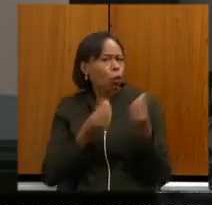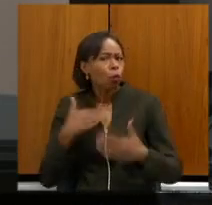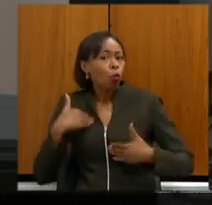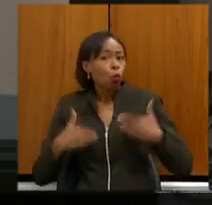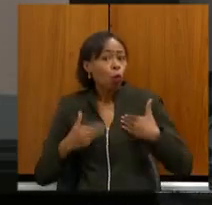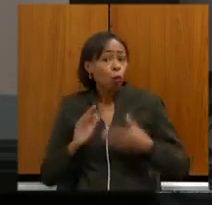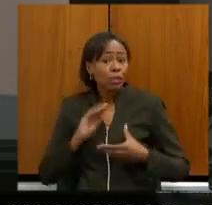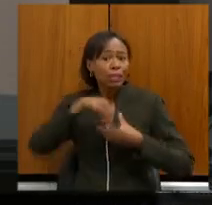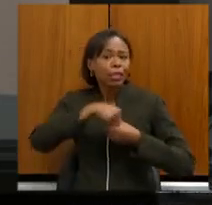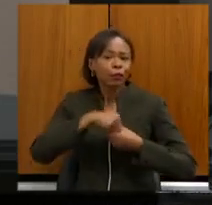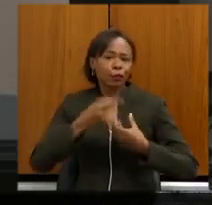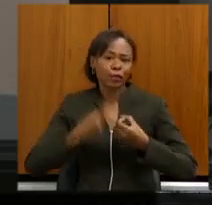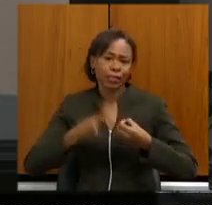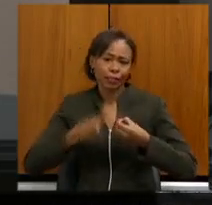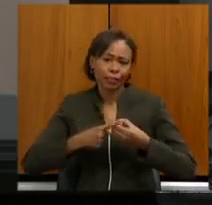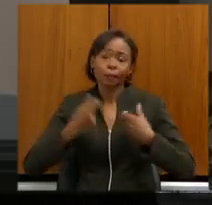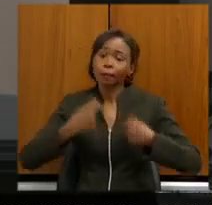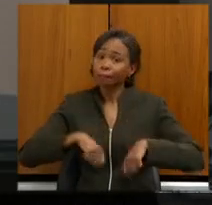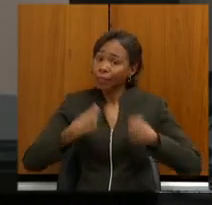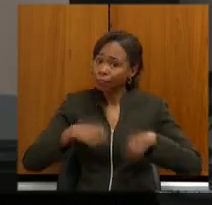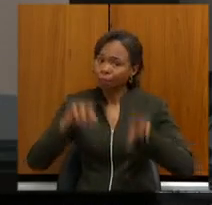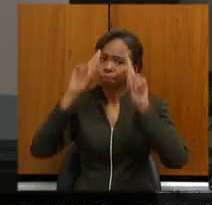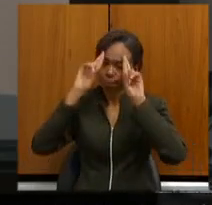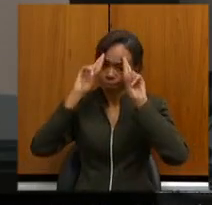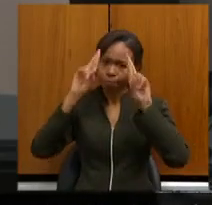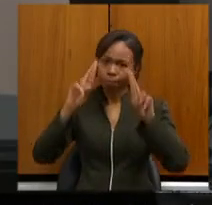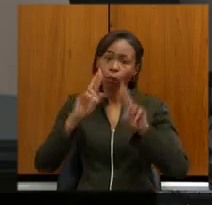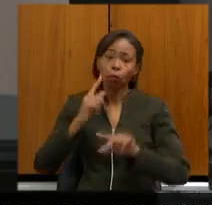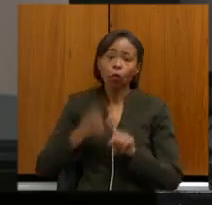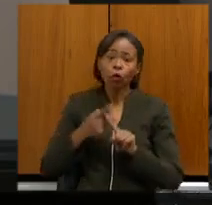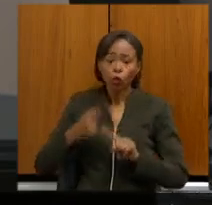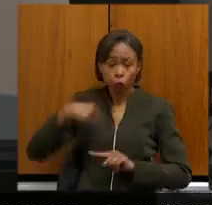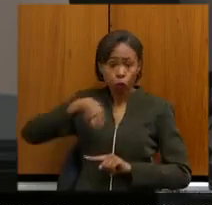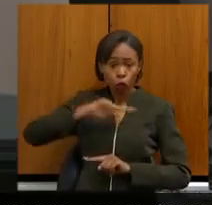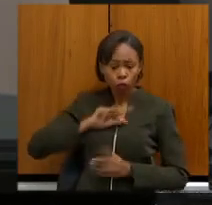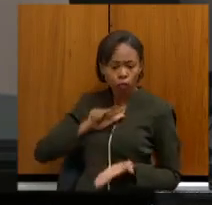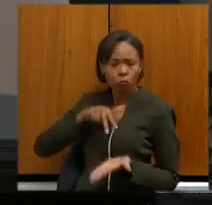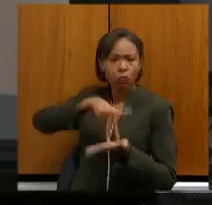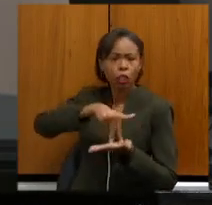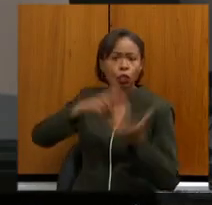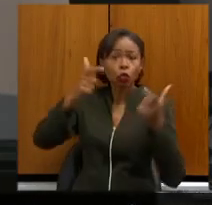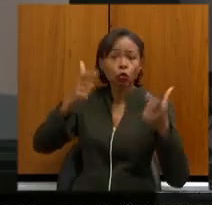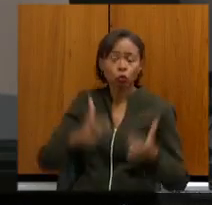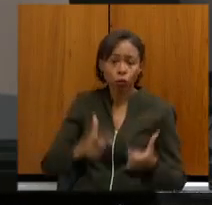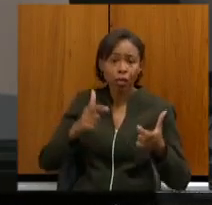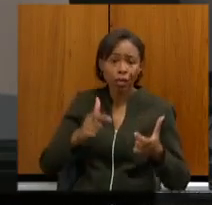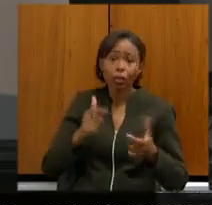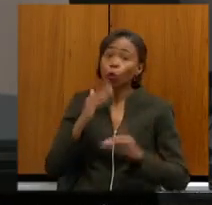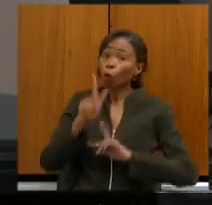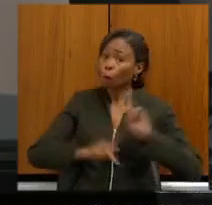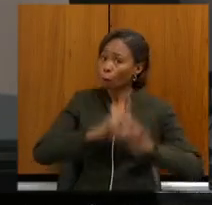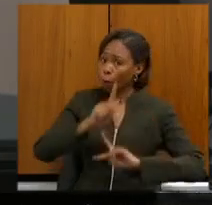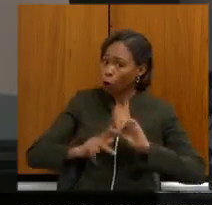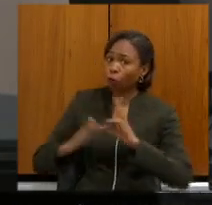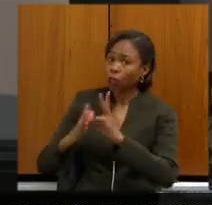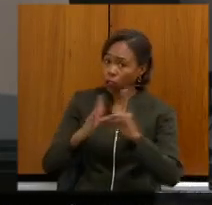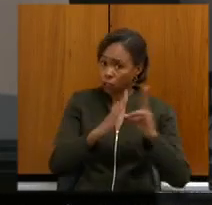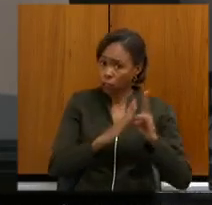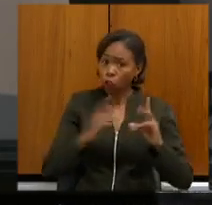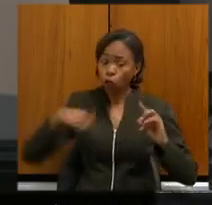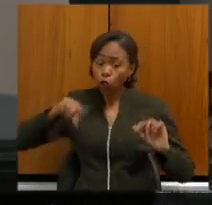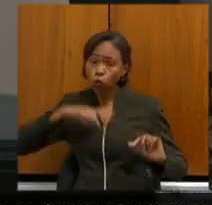corpo na cidade é preciso ser respeitado porque nós chegamos nesses espaços povos indígenas aqui também do contexto Urbano